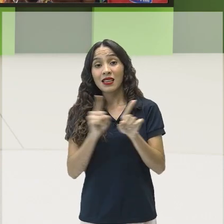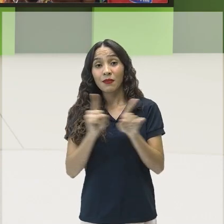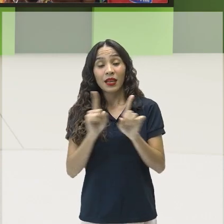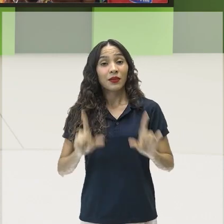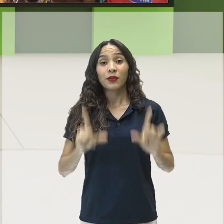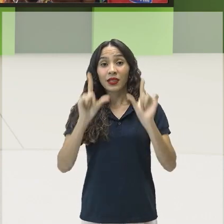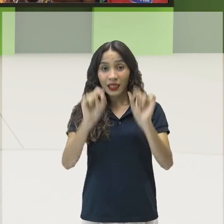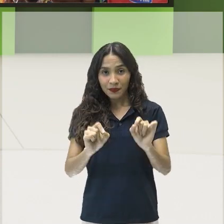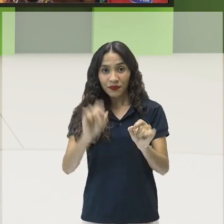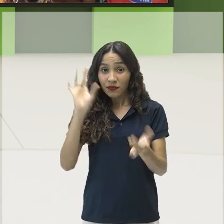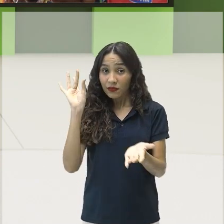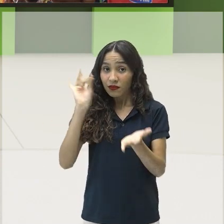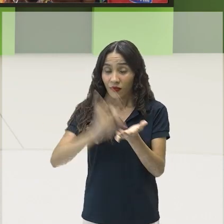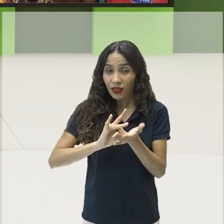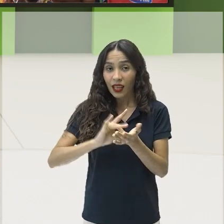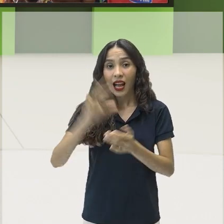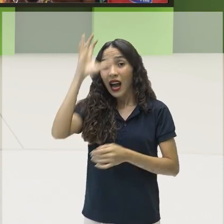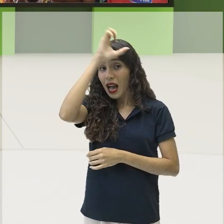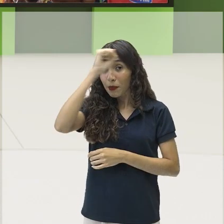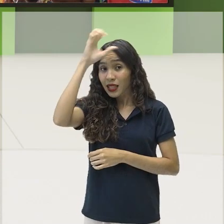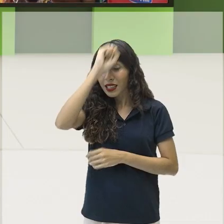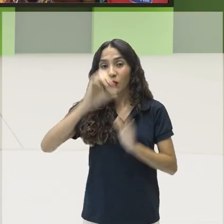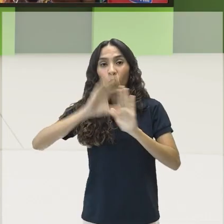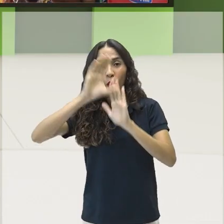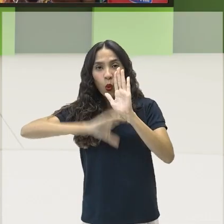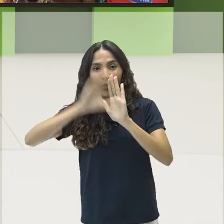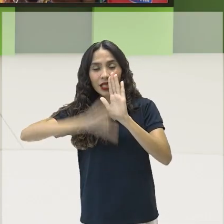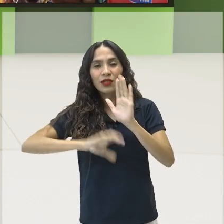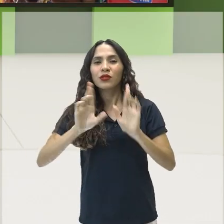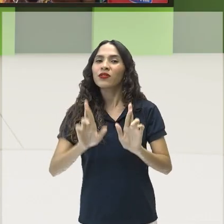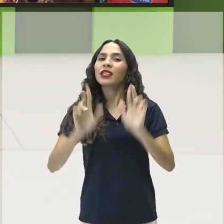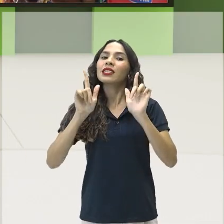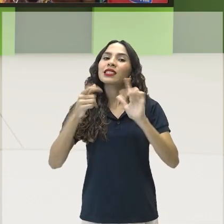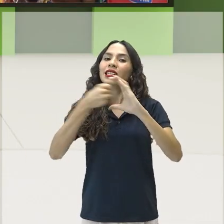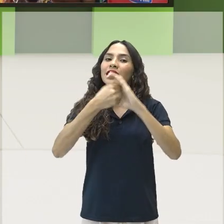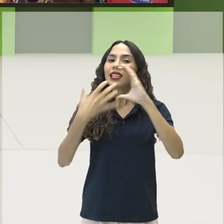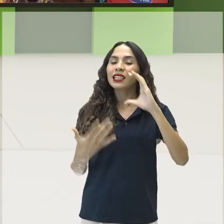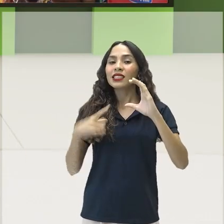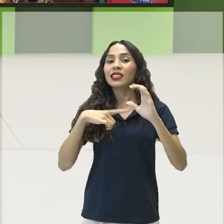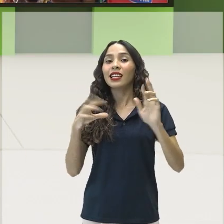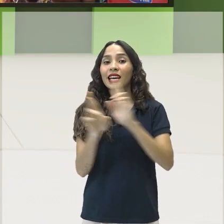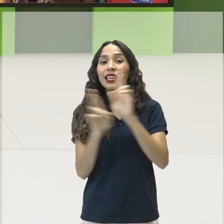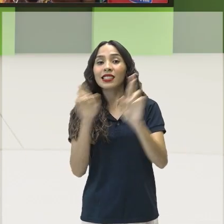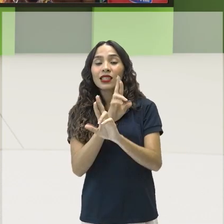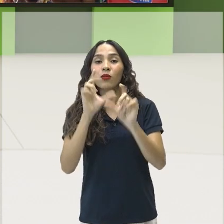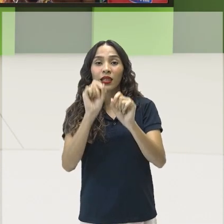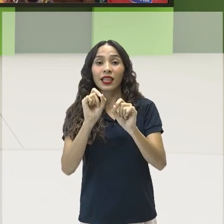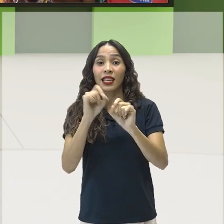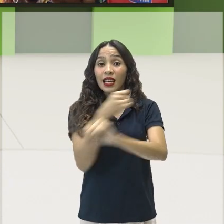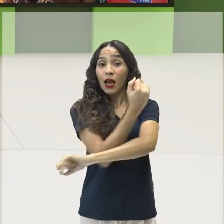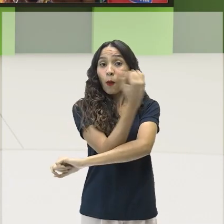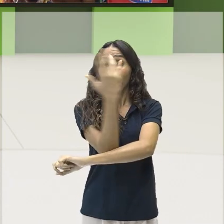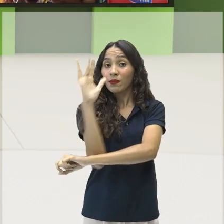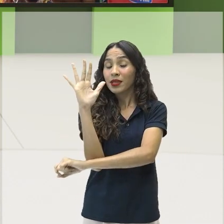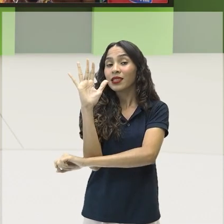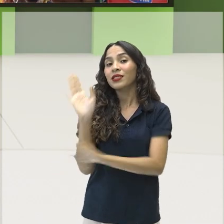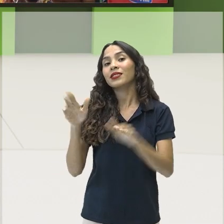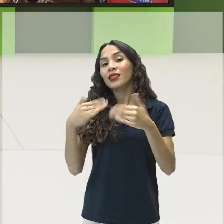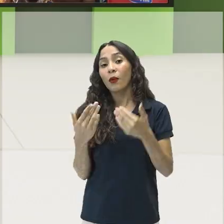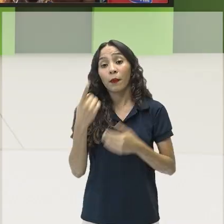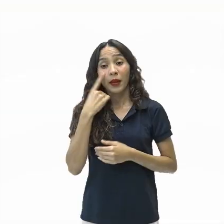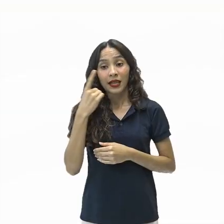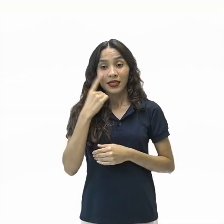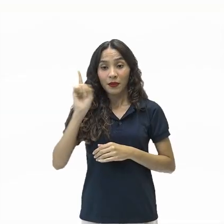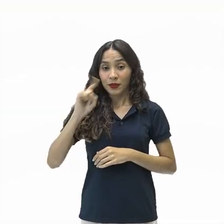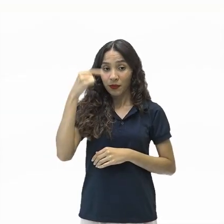aqui definindo e diferenciando alguns aspectos que estão relacionados ao meio ambiente. Observe aí na